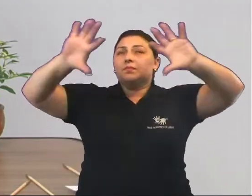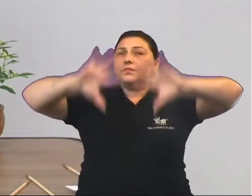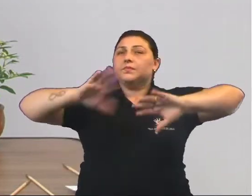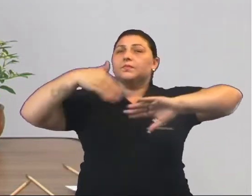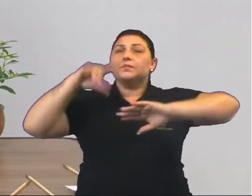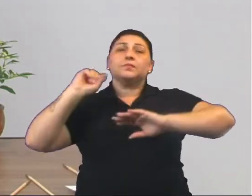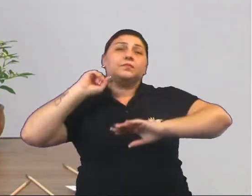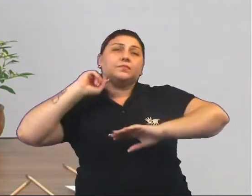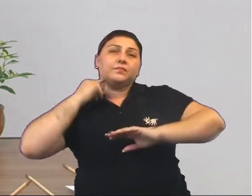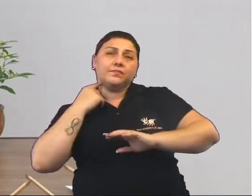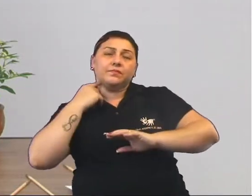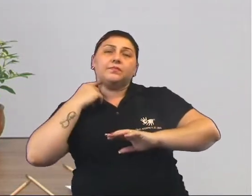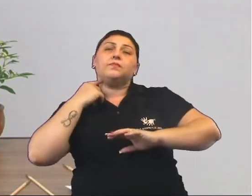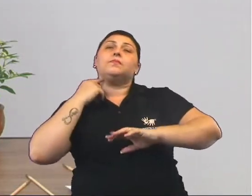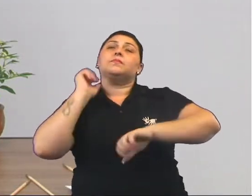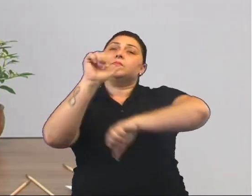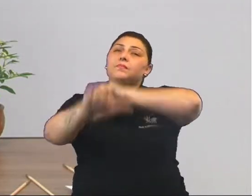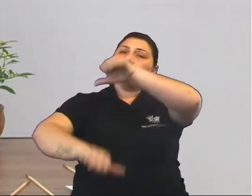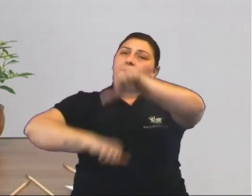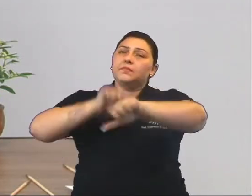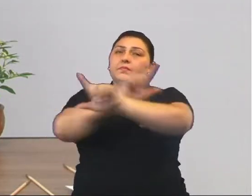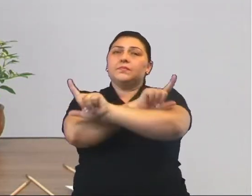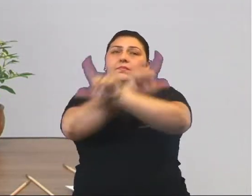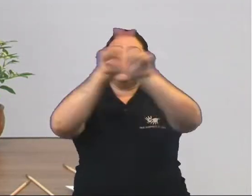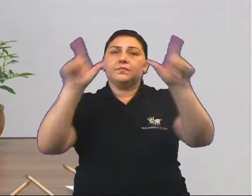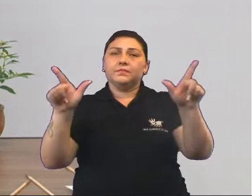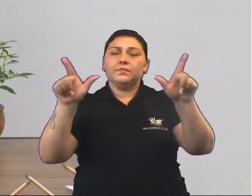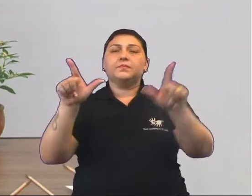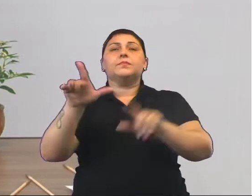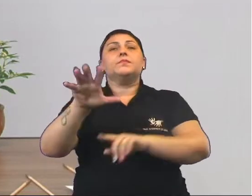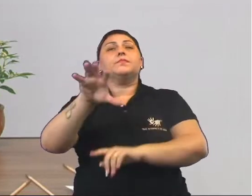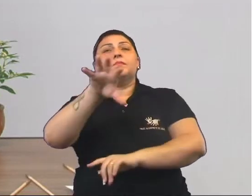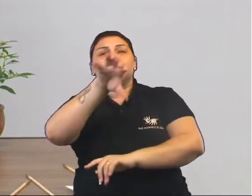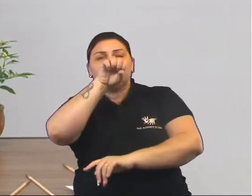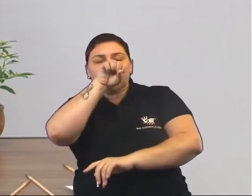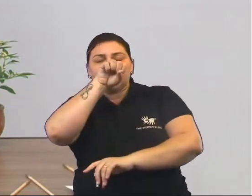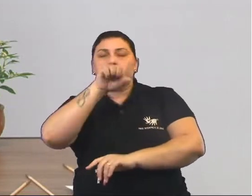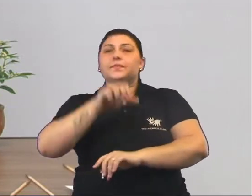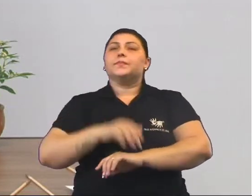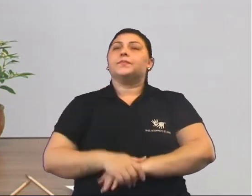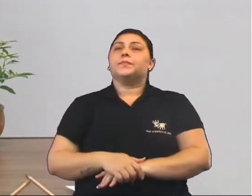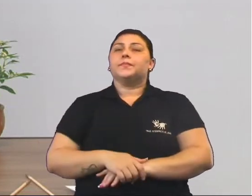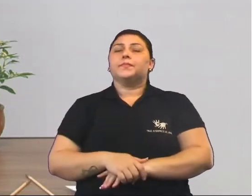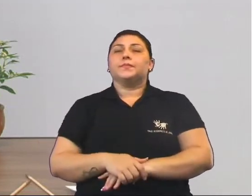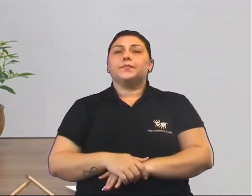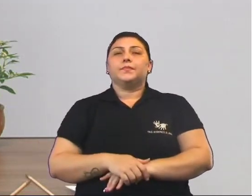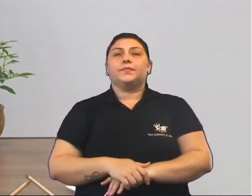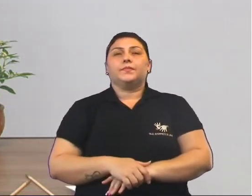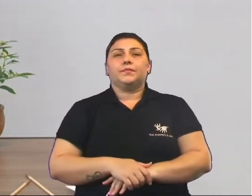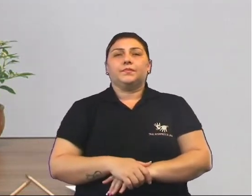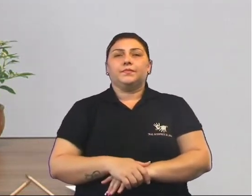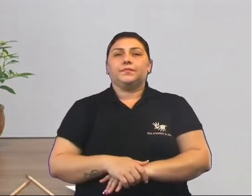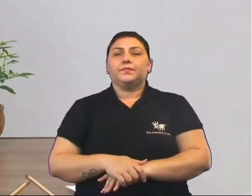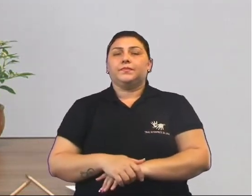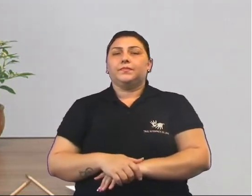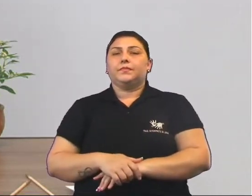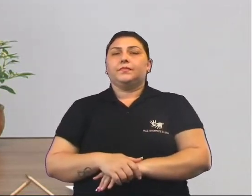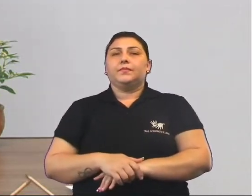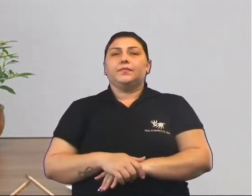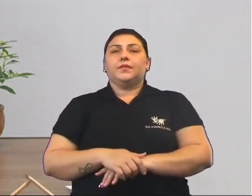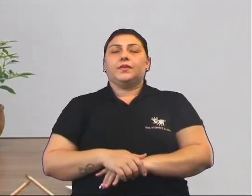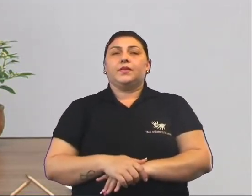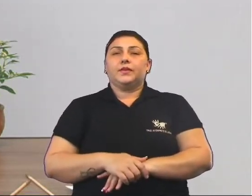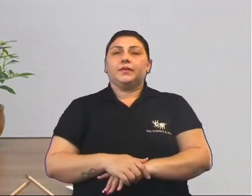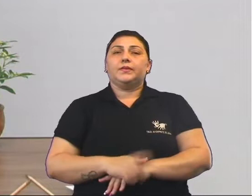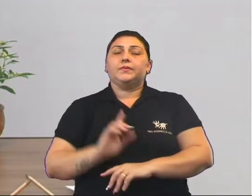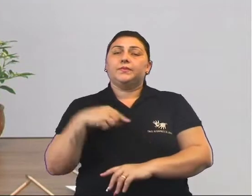mais sujo, e elas acabam purificando este ar. Isso mesmo, acabam limpando este ar. E